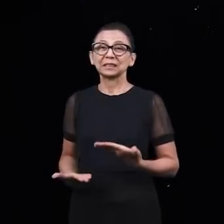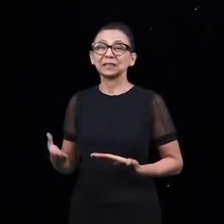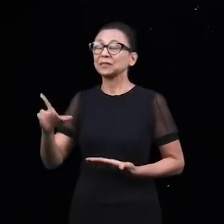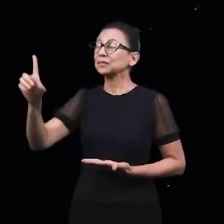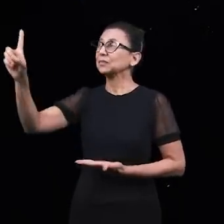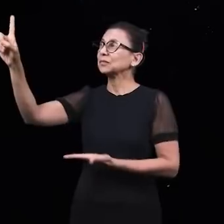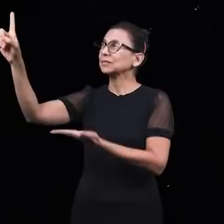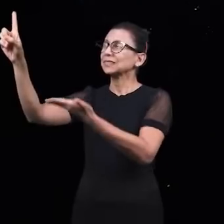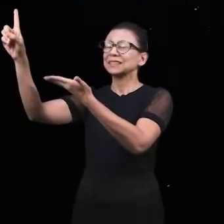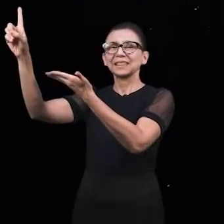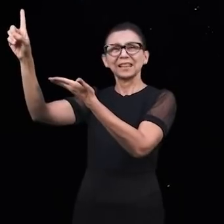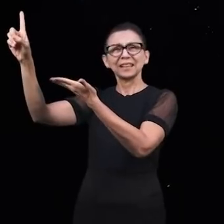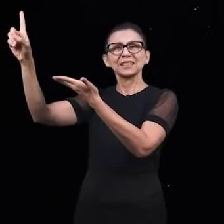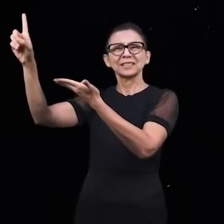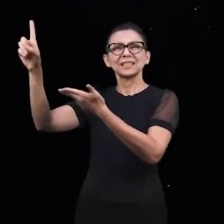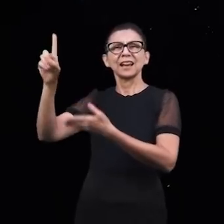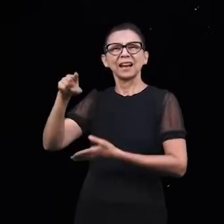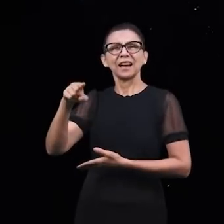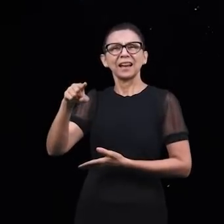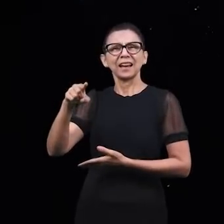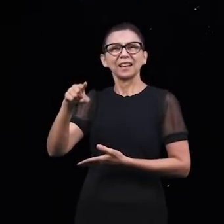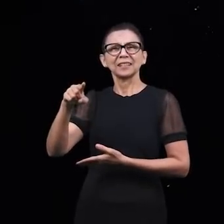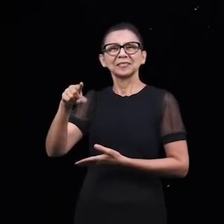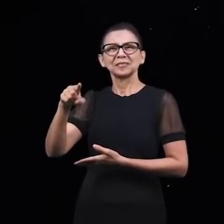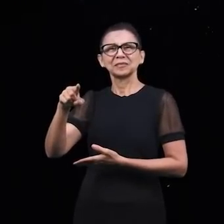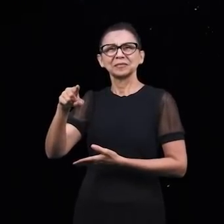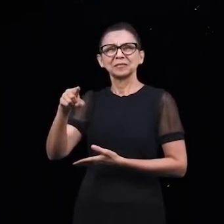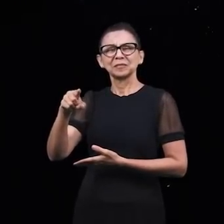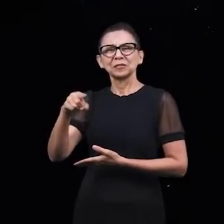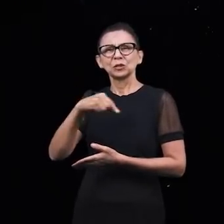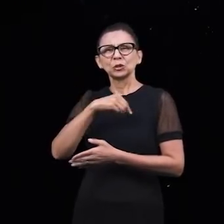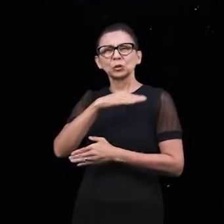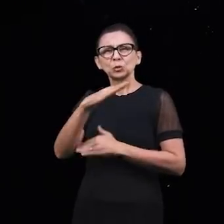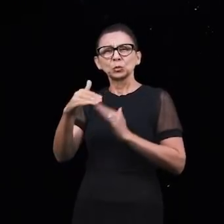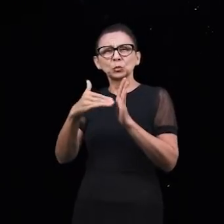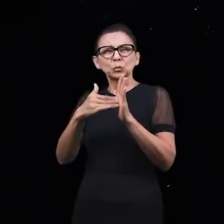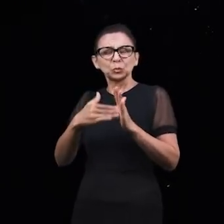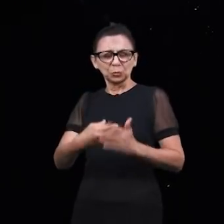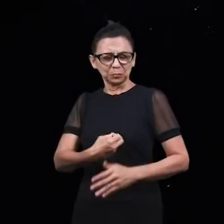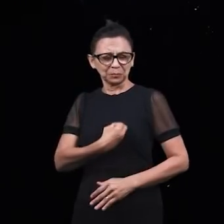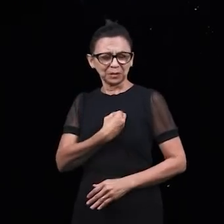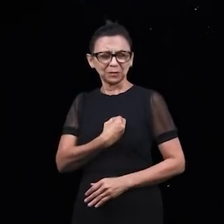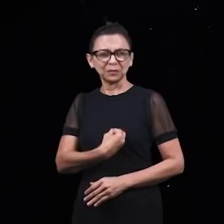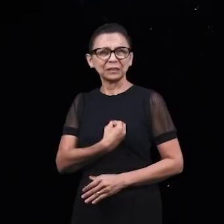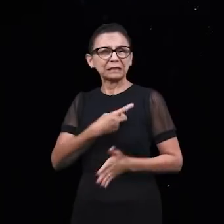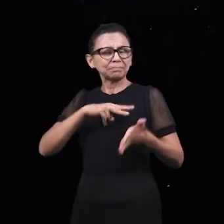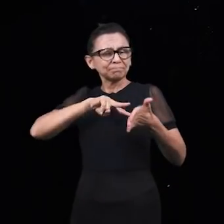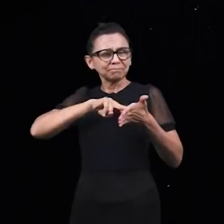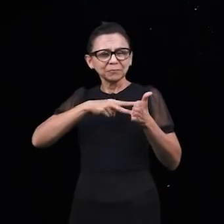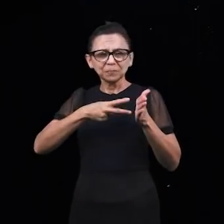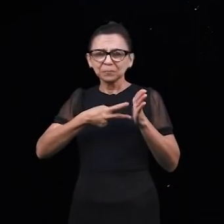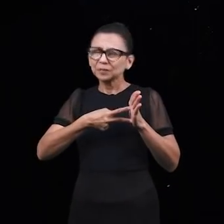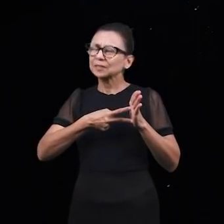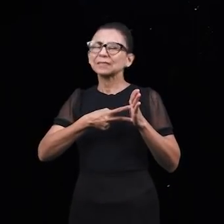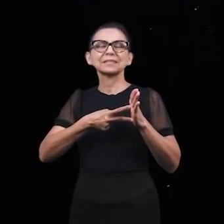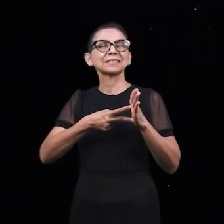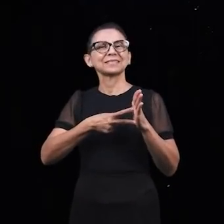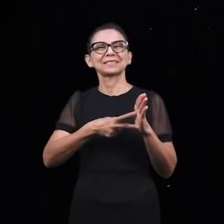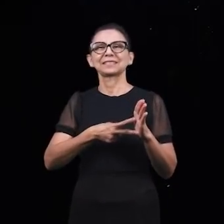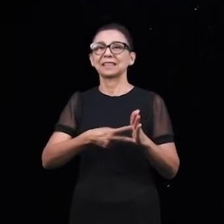Eu sirvo um Deus que é meu tudo enfim.